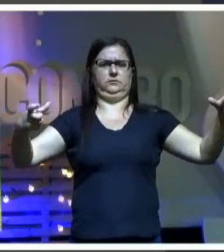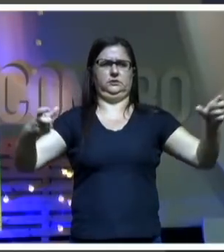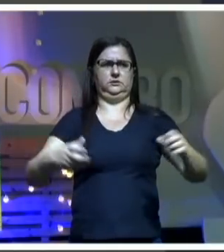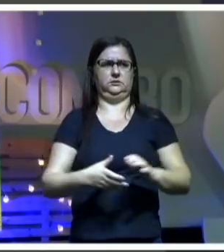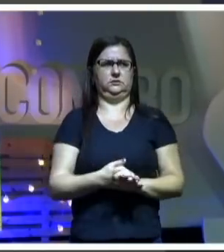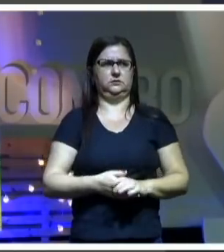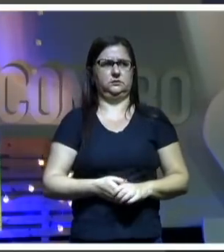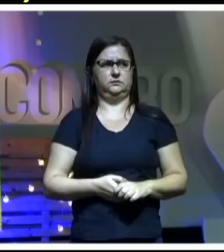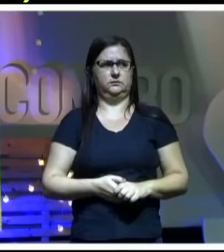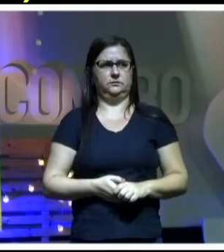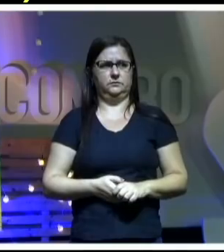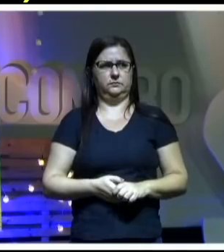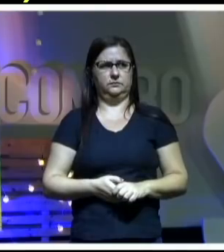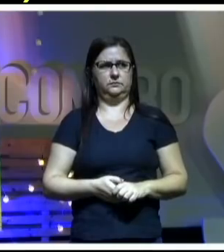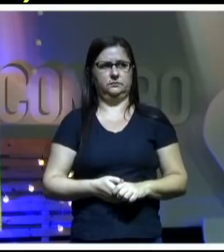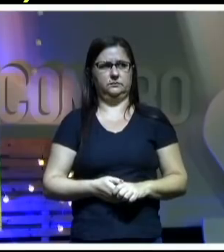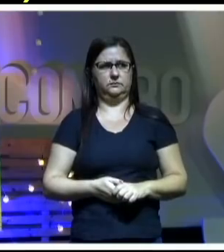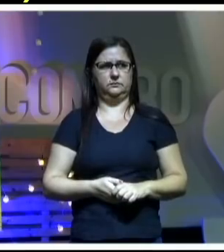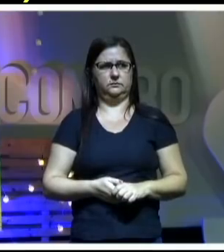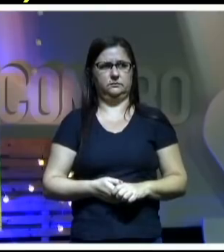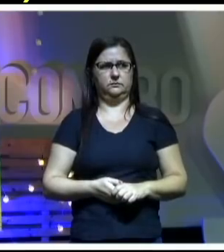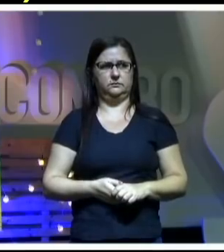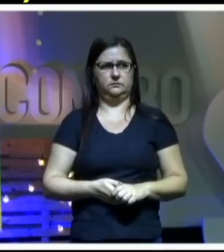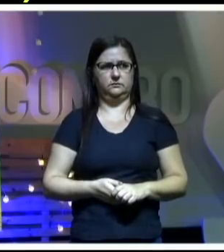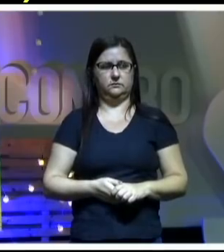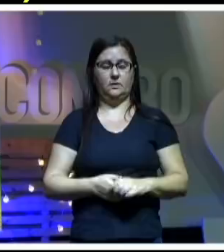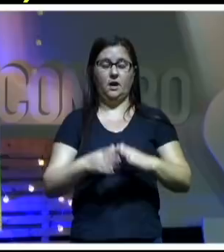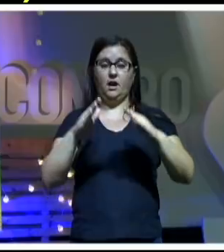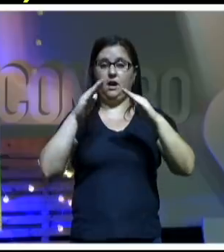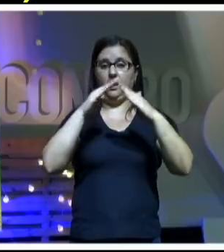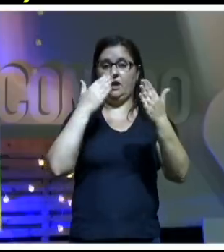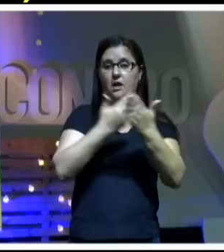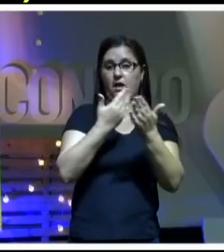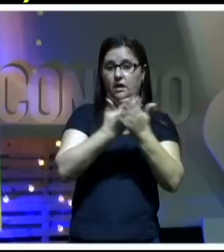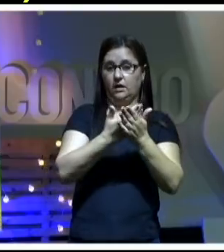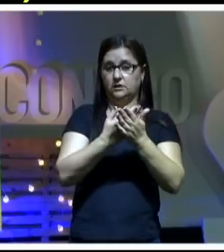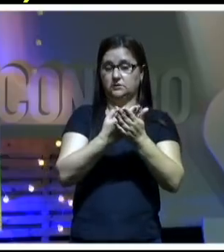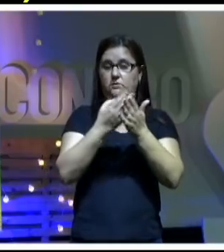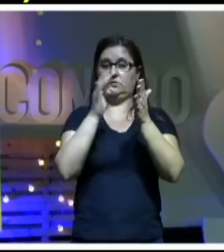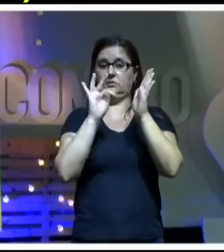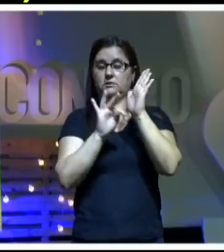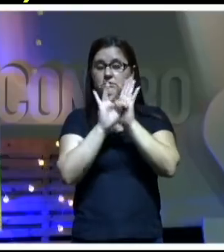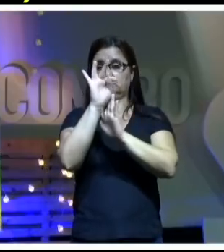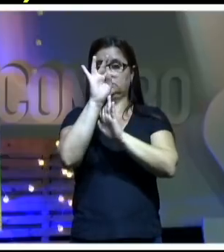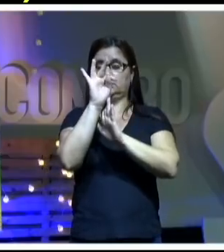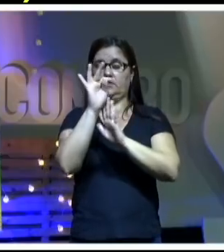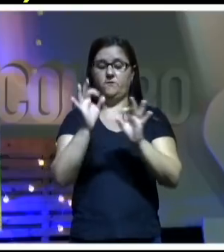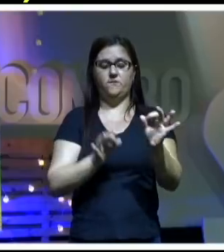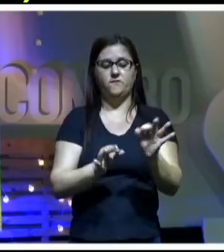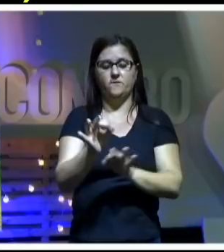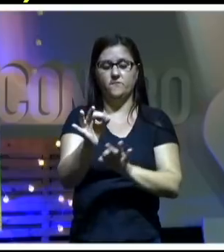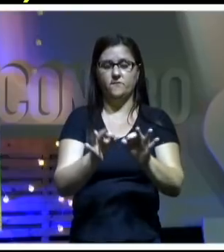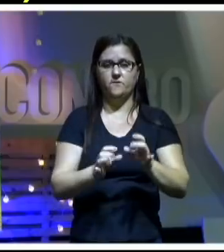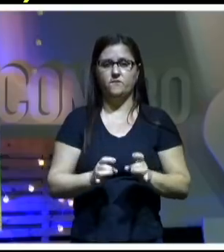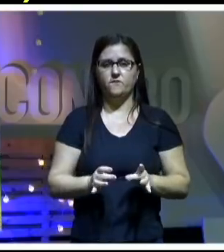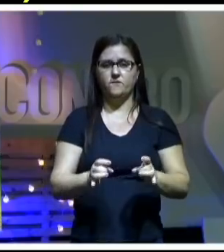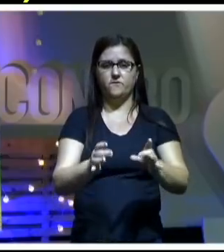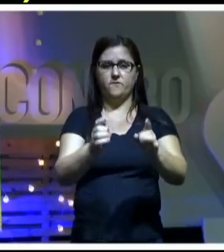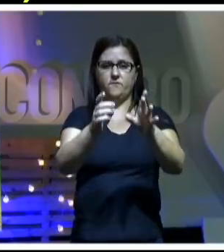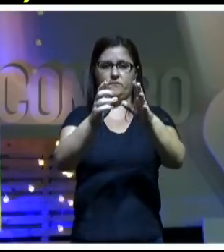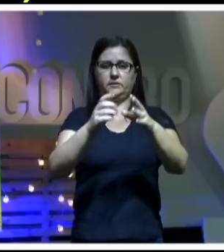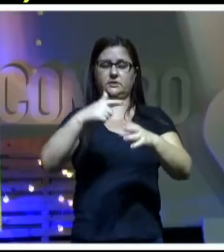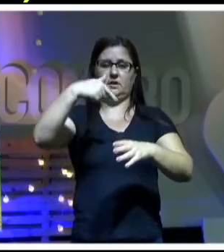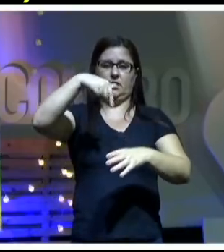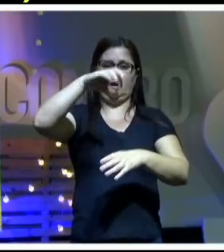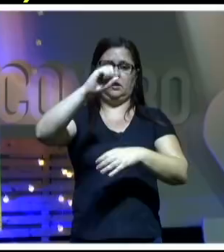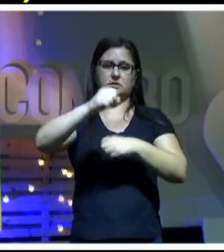notícia fuller teológico josé nery anunciou planos dessa semana para vender o seu campus de 70